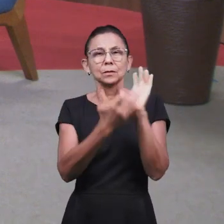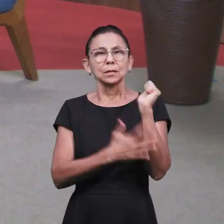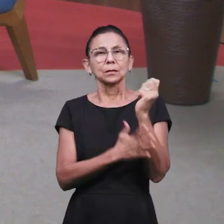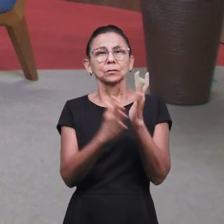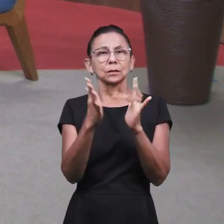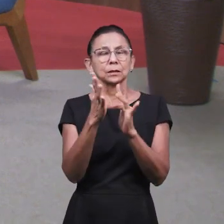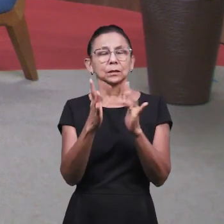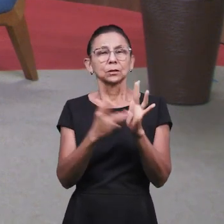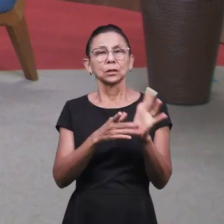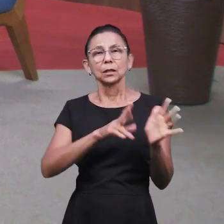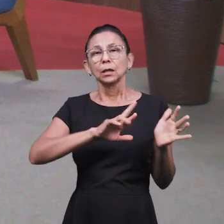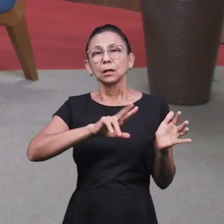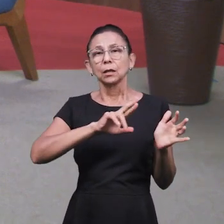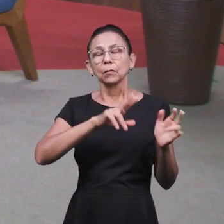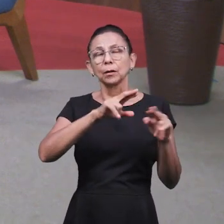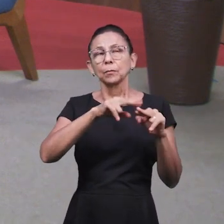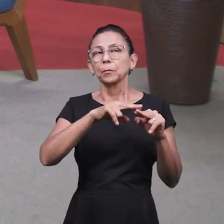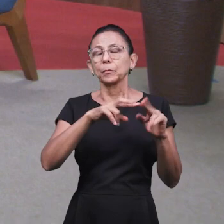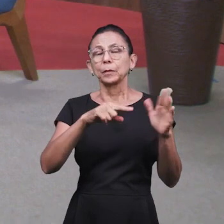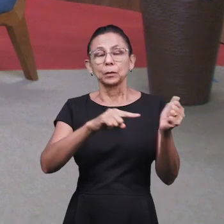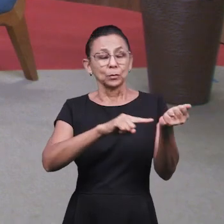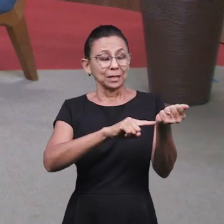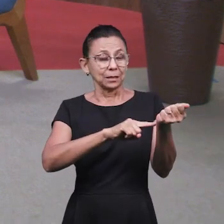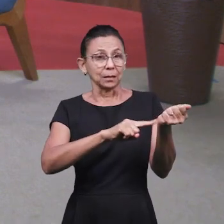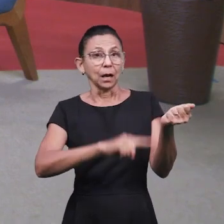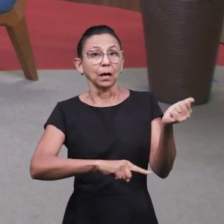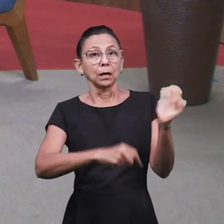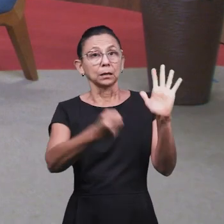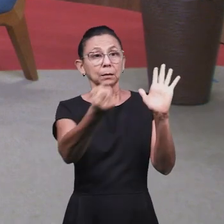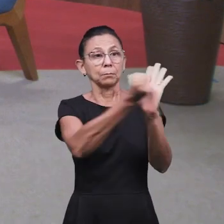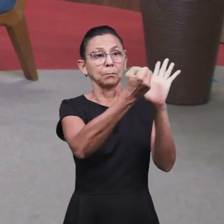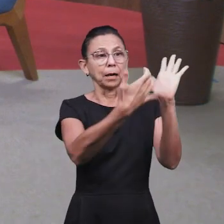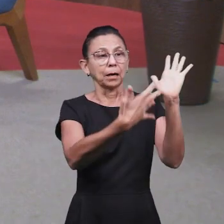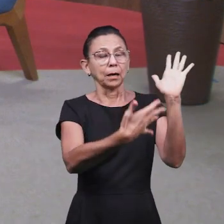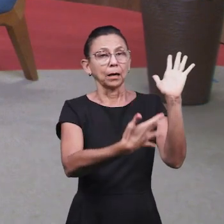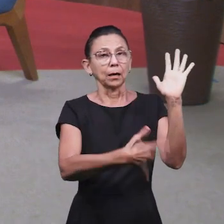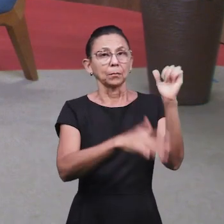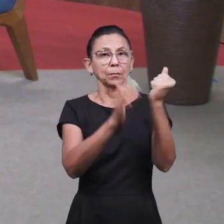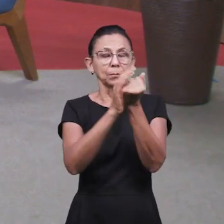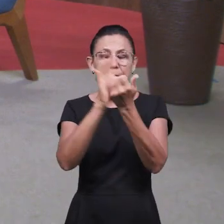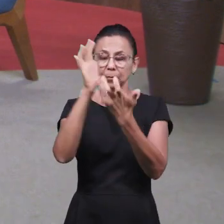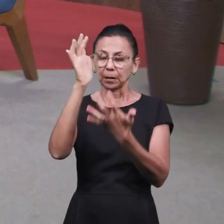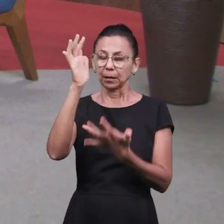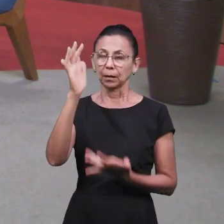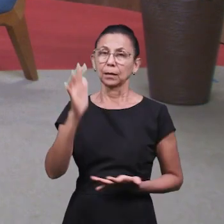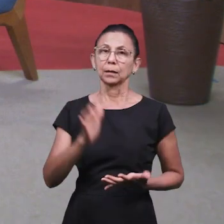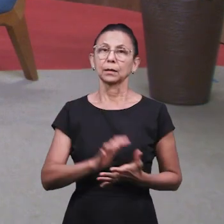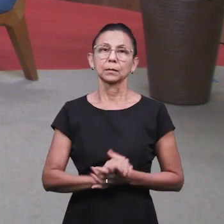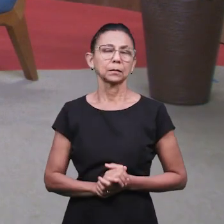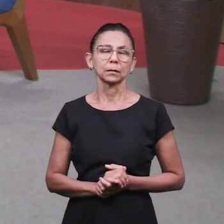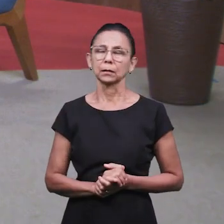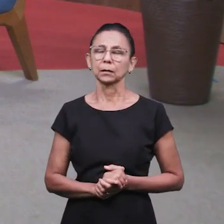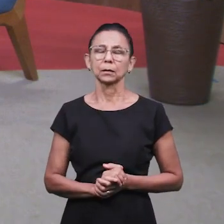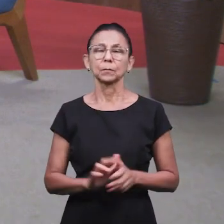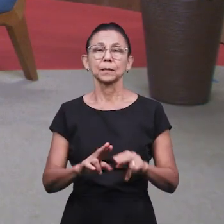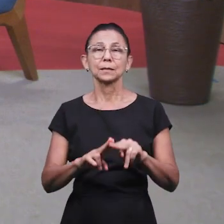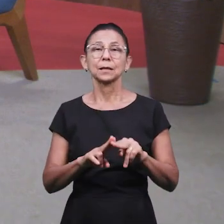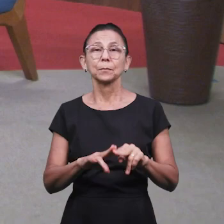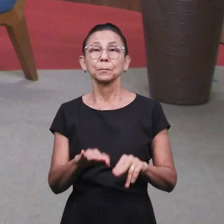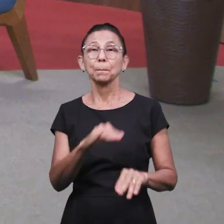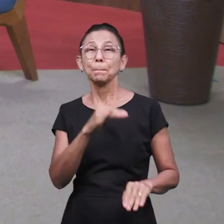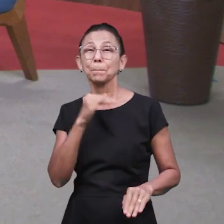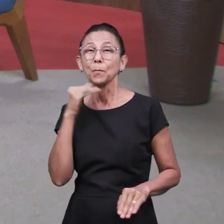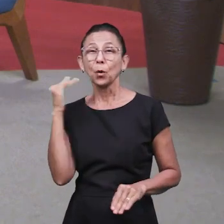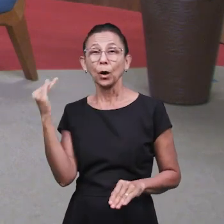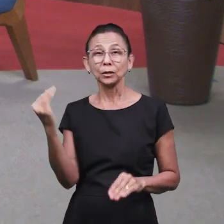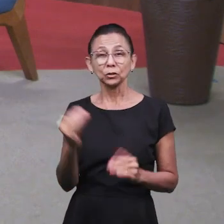sangue biológico, mas para o efeito dele, o efeito da morte de Jesus do Calvário. Clamamos pela vida. E por isso ele é tipo do